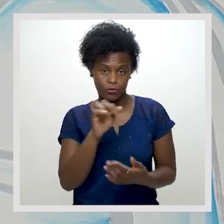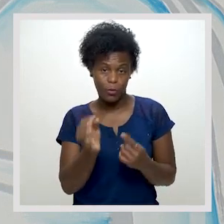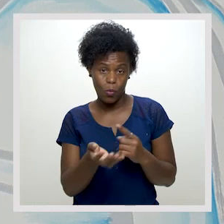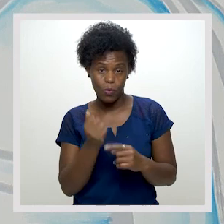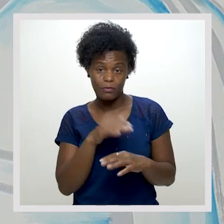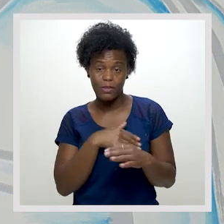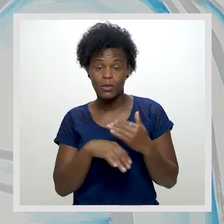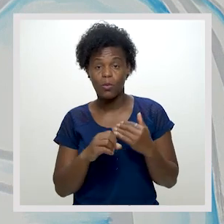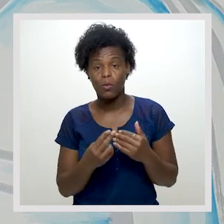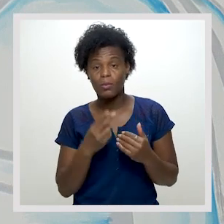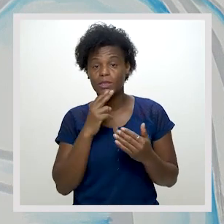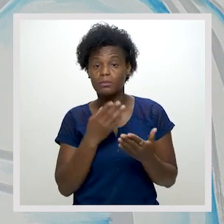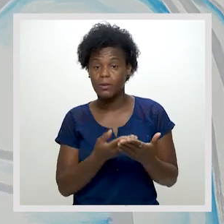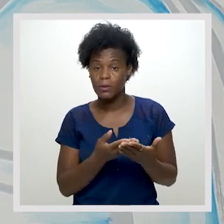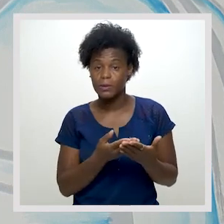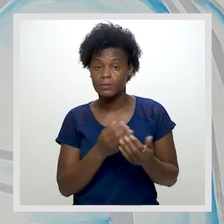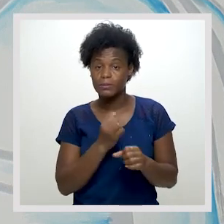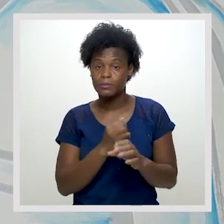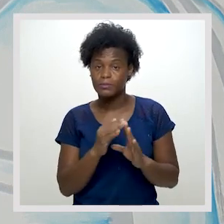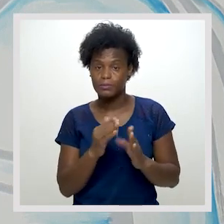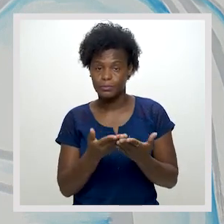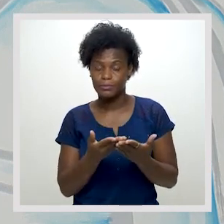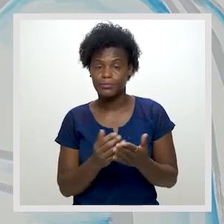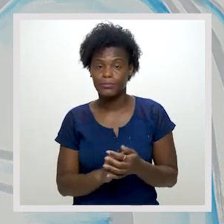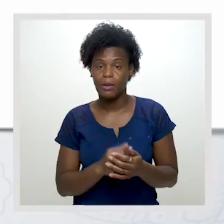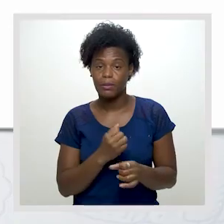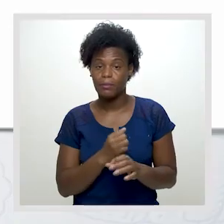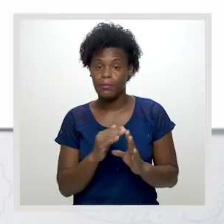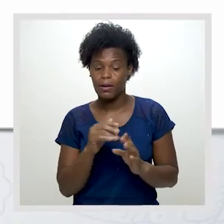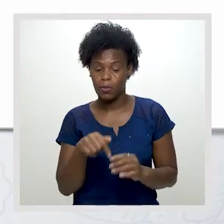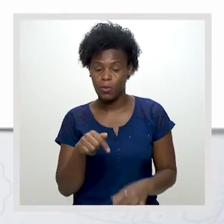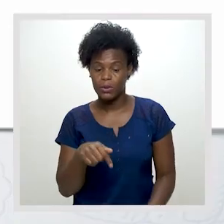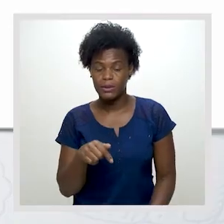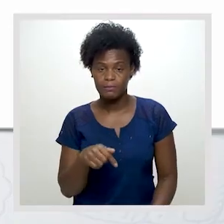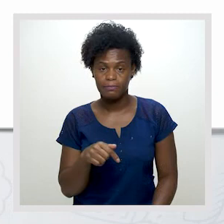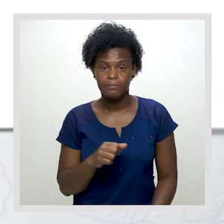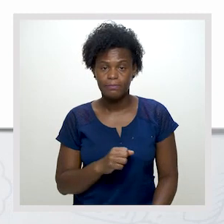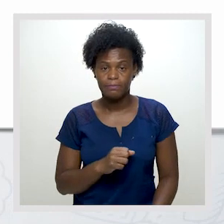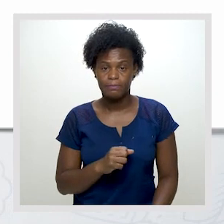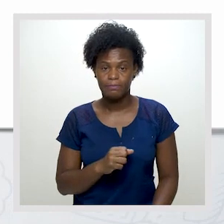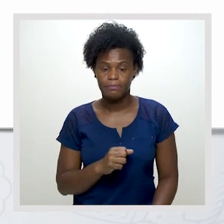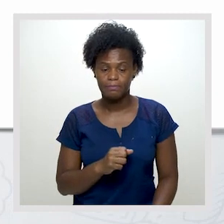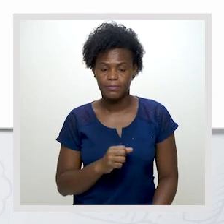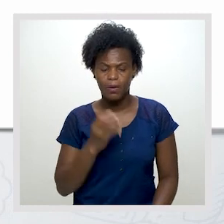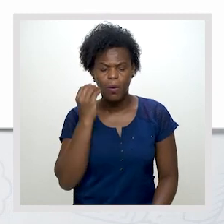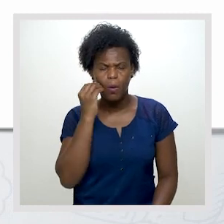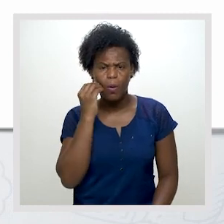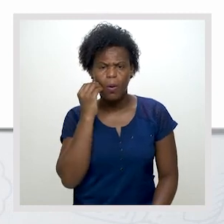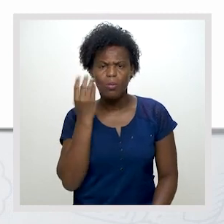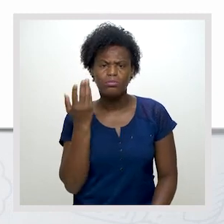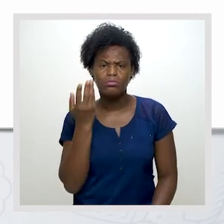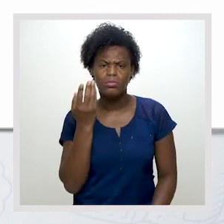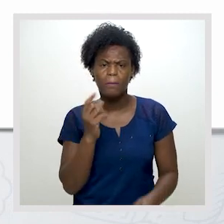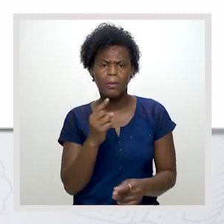então formatar a resposta do TPC. O TPC que nós temos para hoje é como se alimentavam